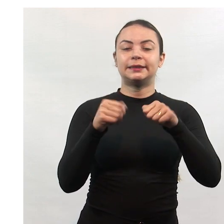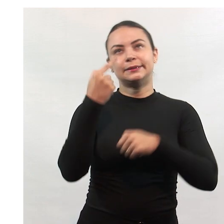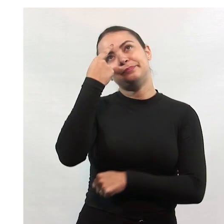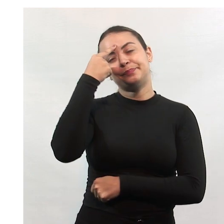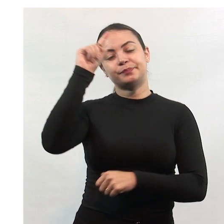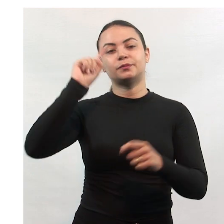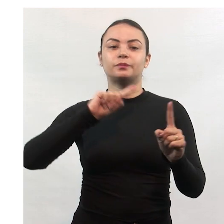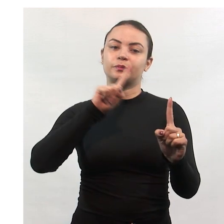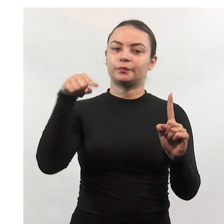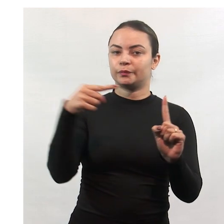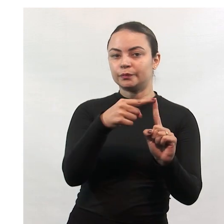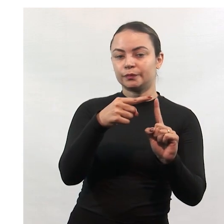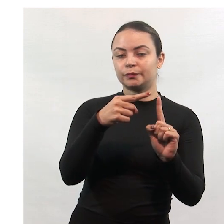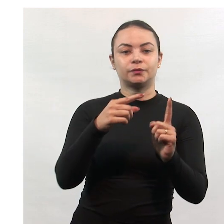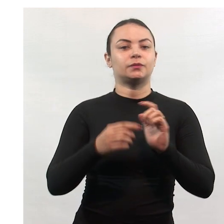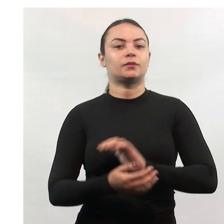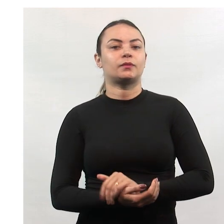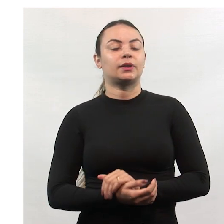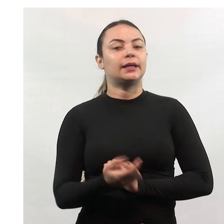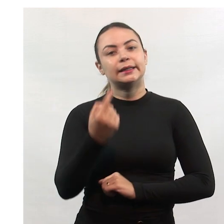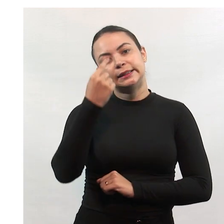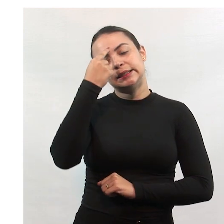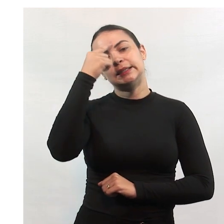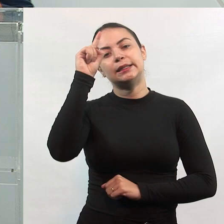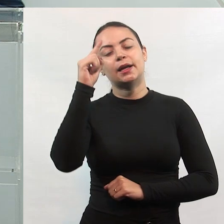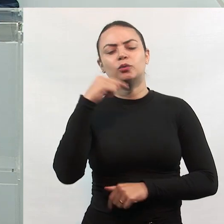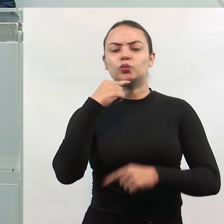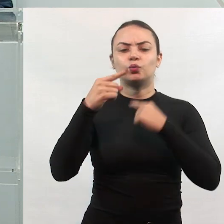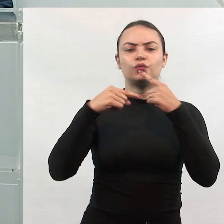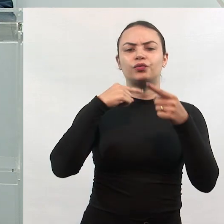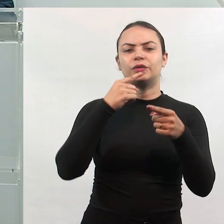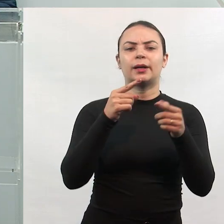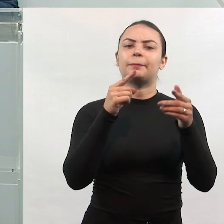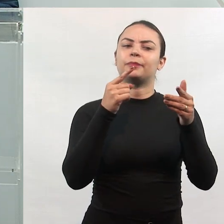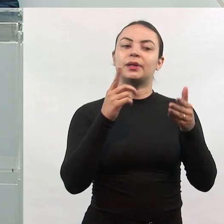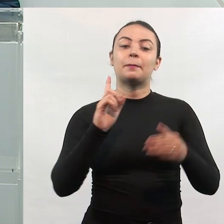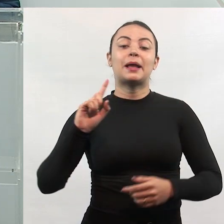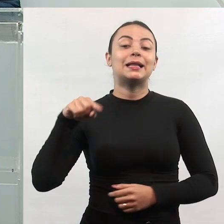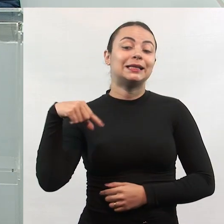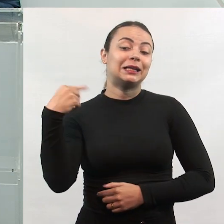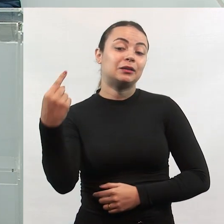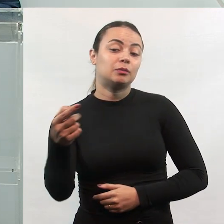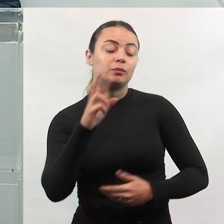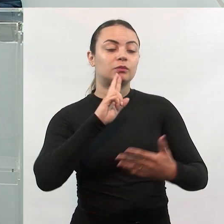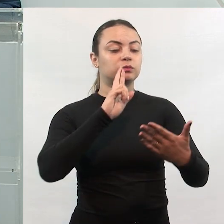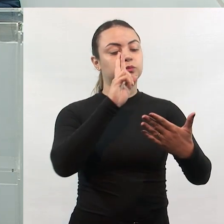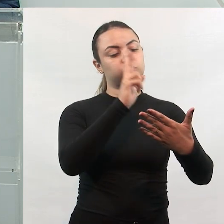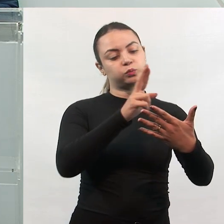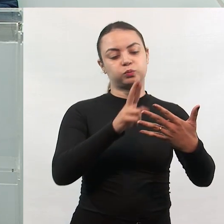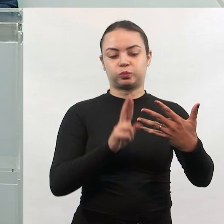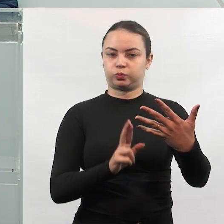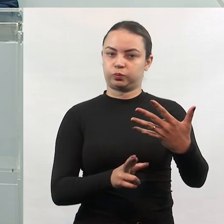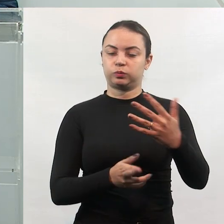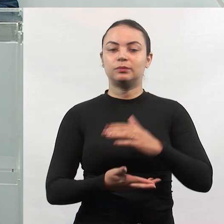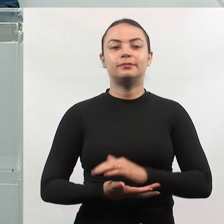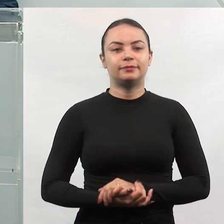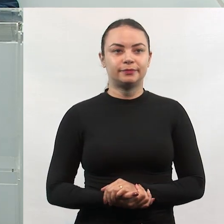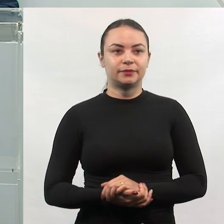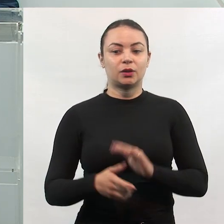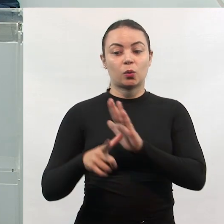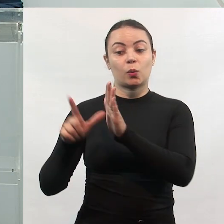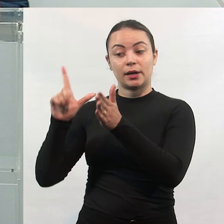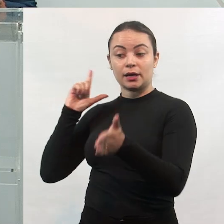previamente elaboradas. Então, antes de você ir a campo, né, antes de você fazer uma coleta de dados, antes